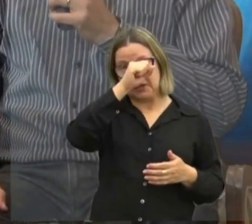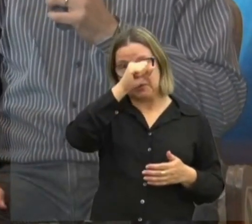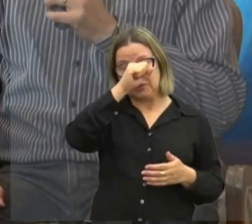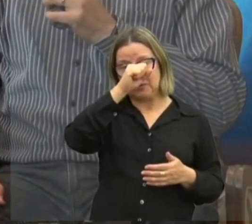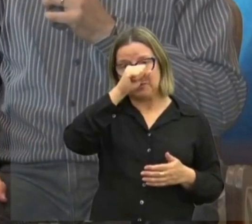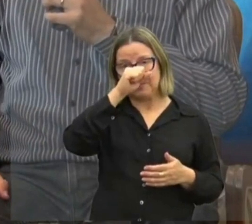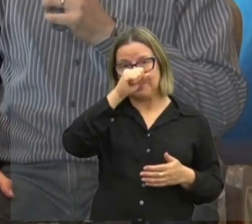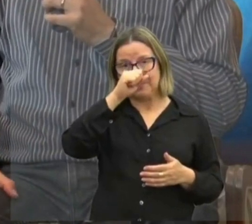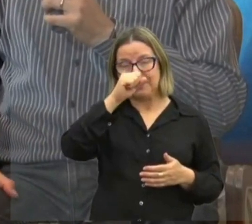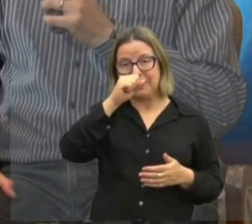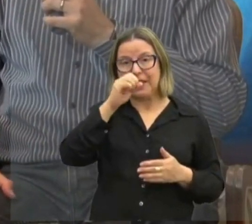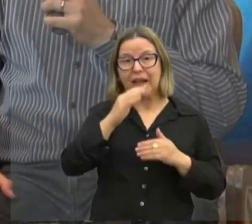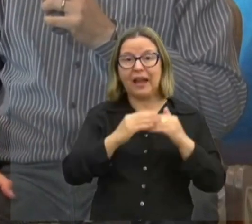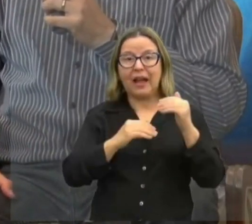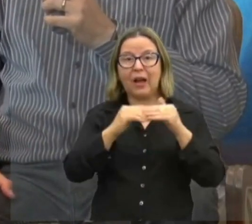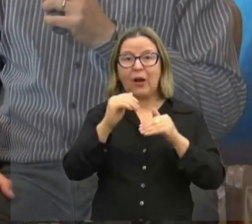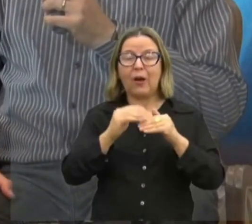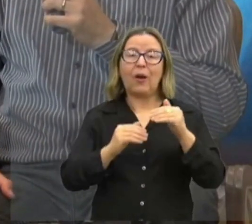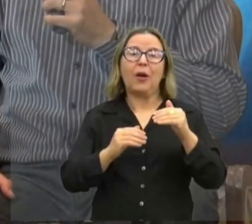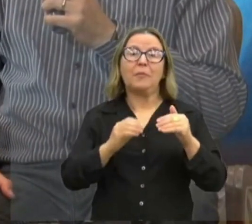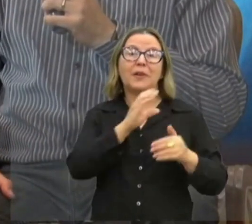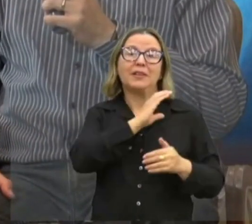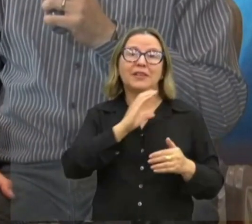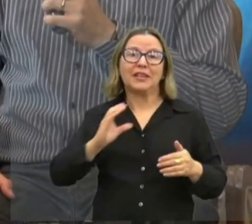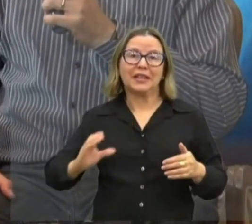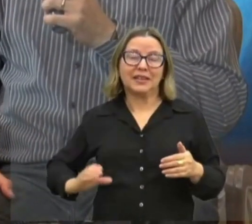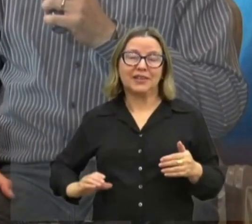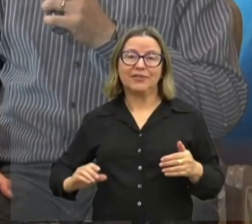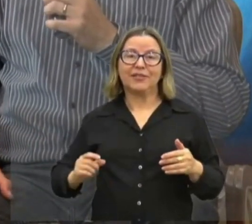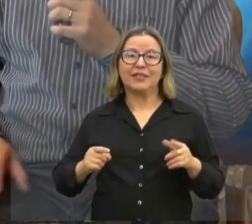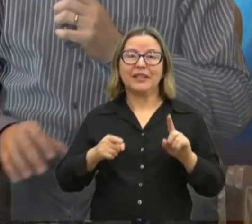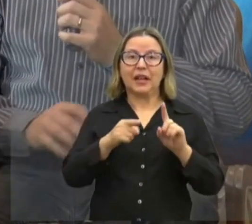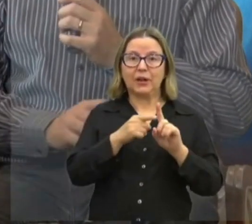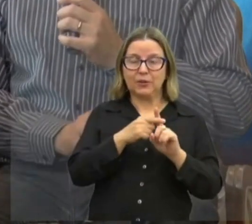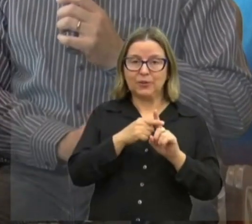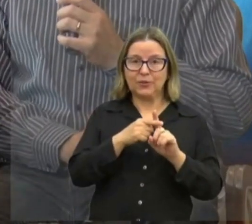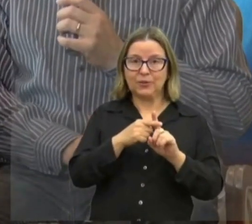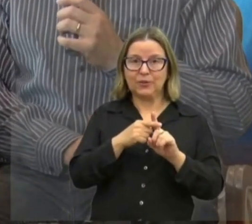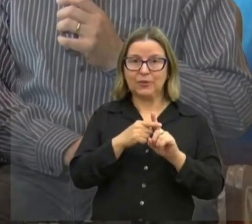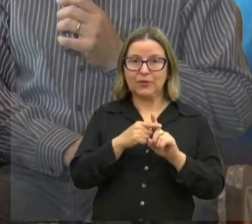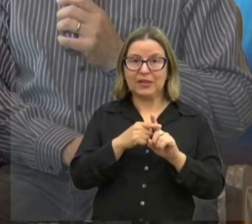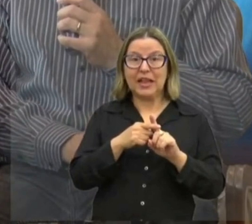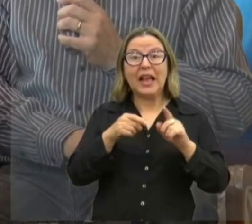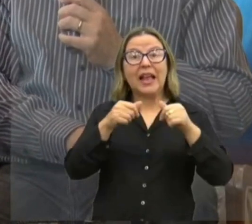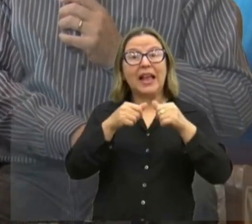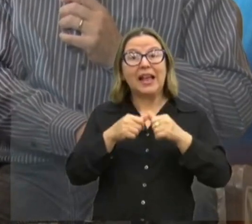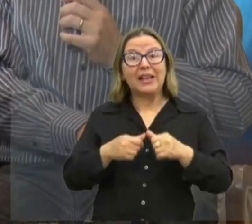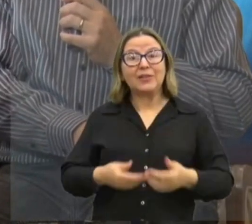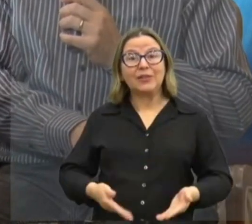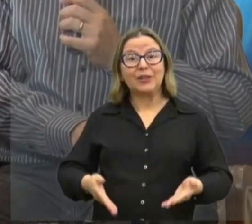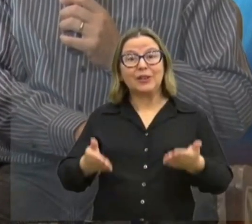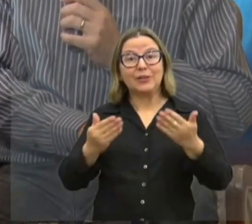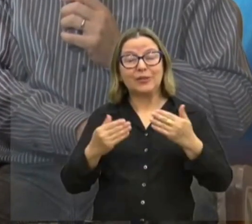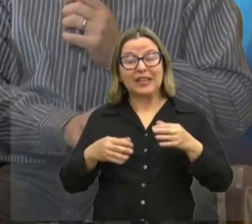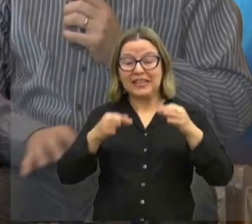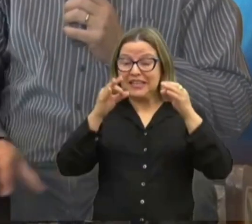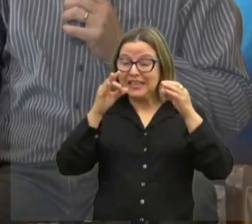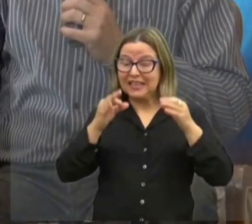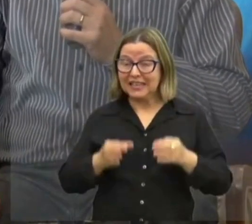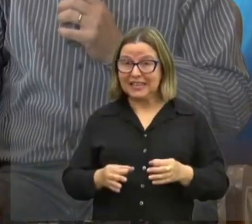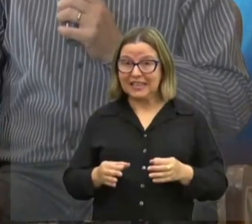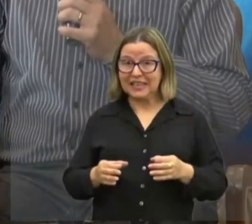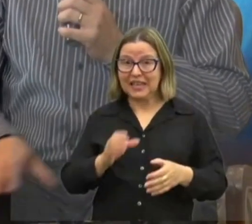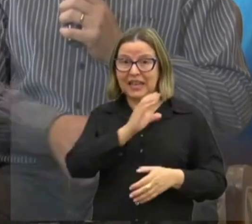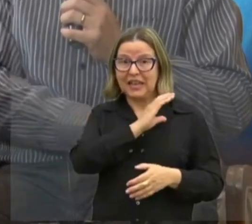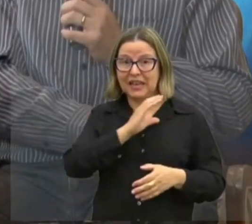vai trazer para nós a certeza e a convicção de que Cristo é suficiente. É